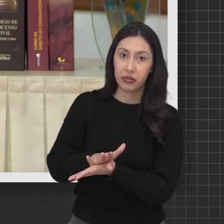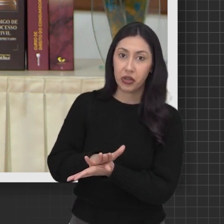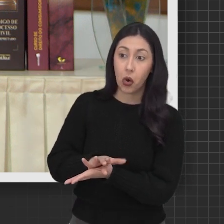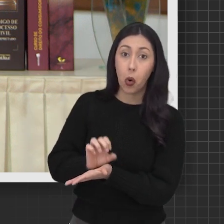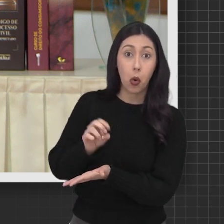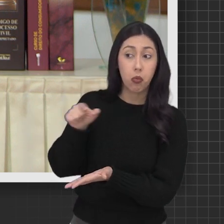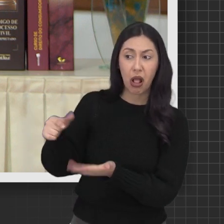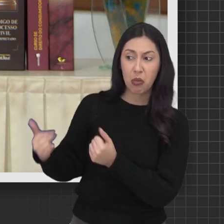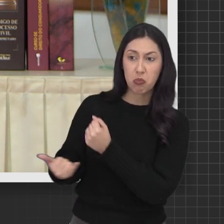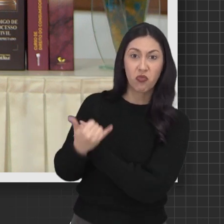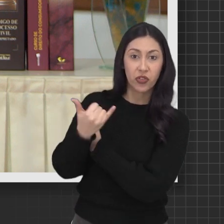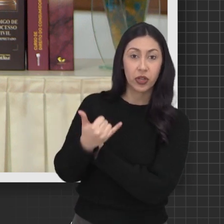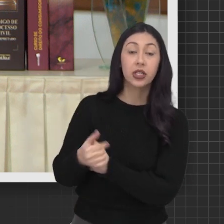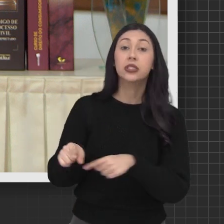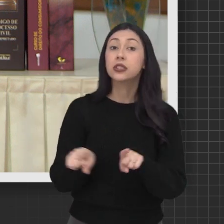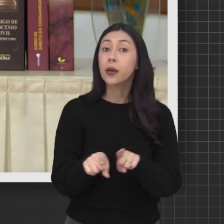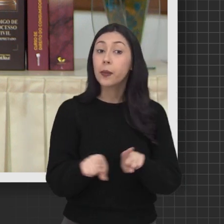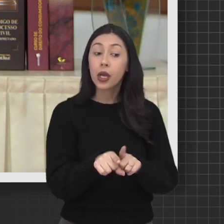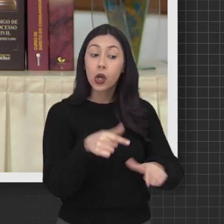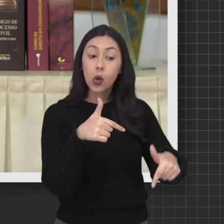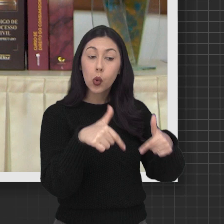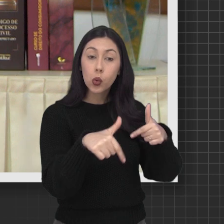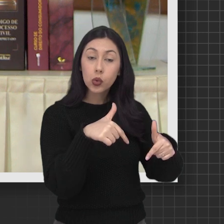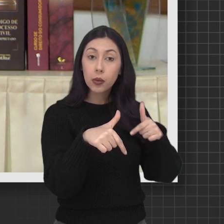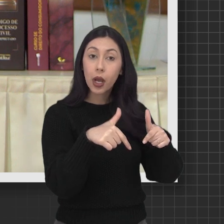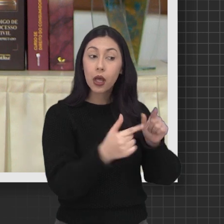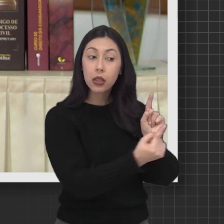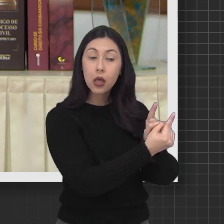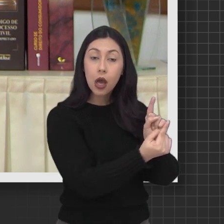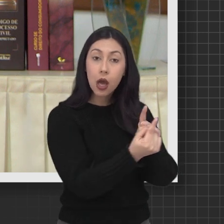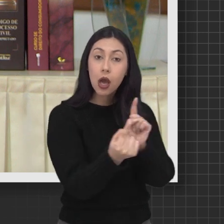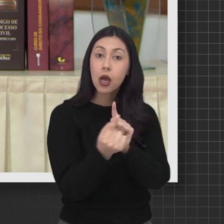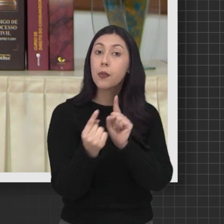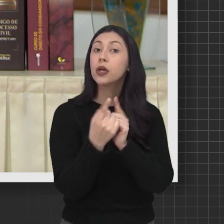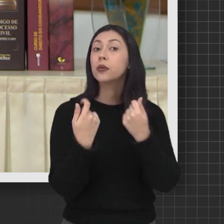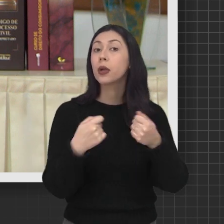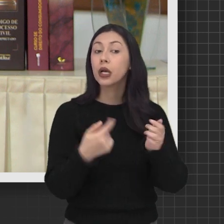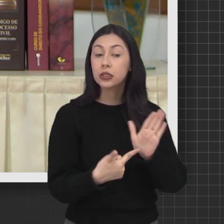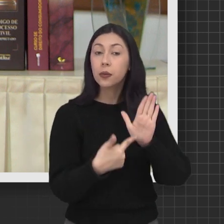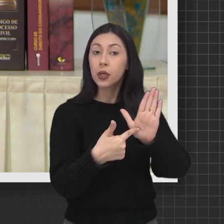Os serviços prestados eles devem constar no rol da ANS